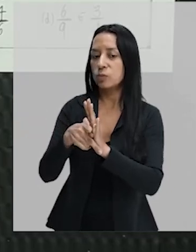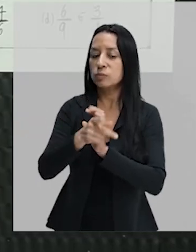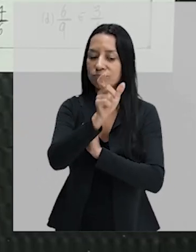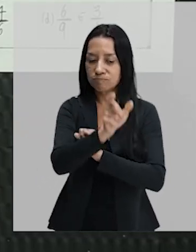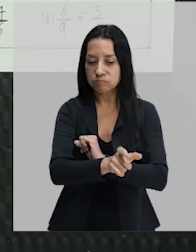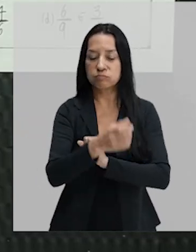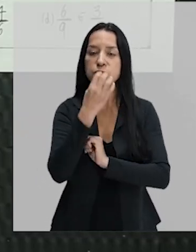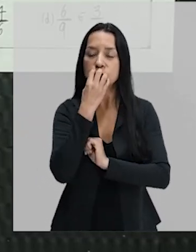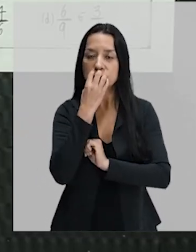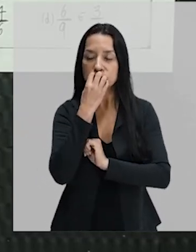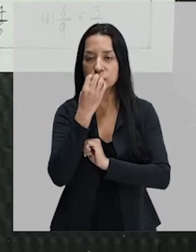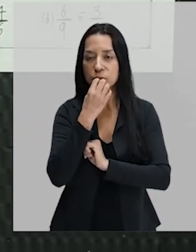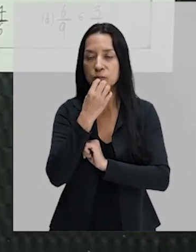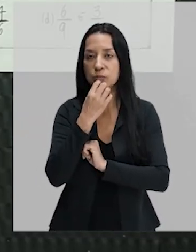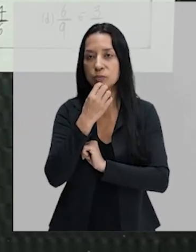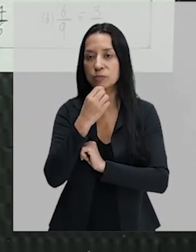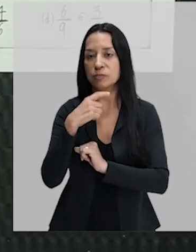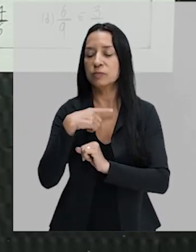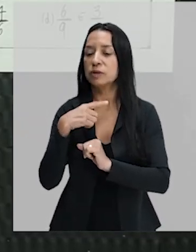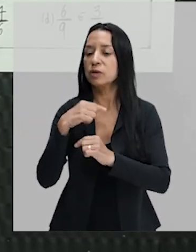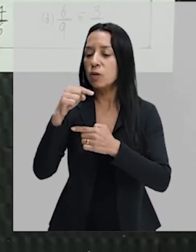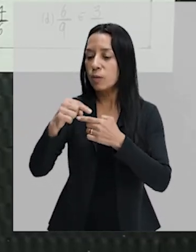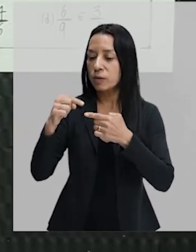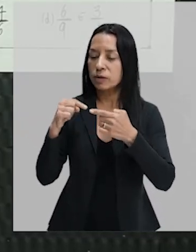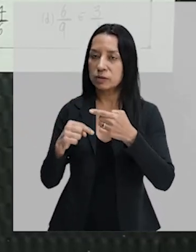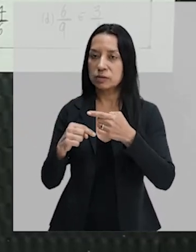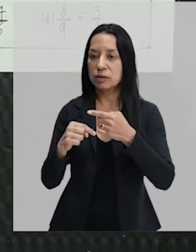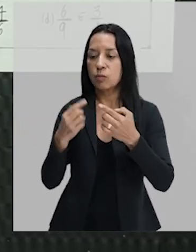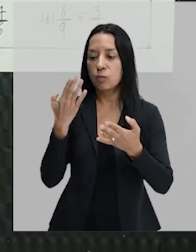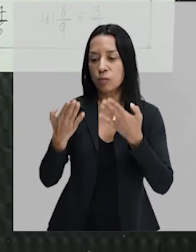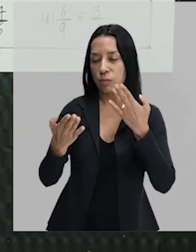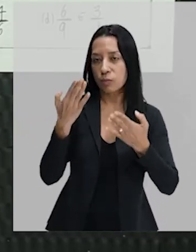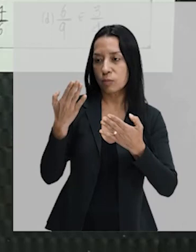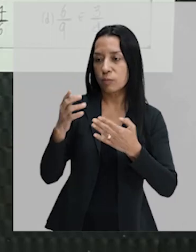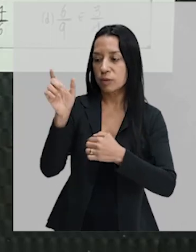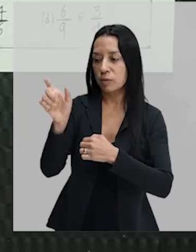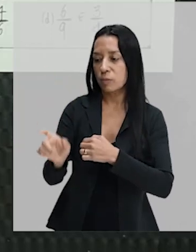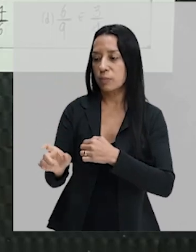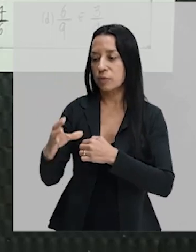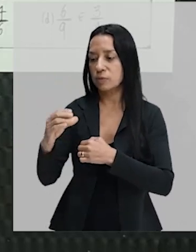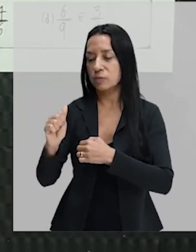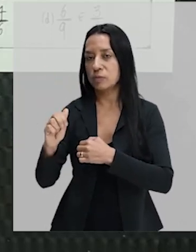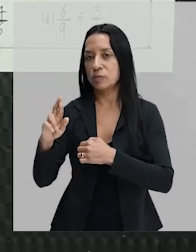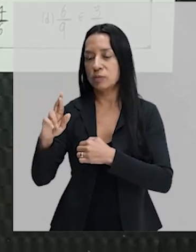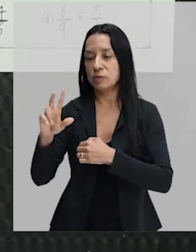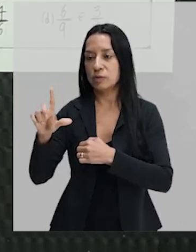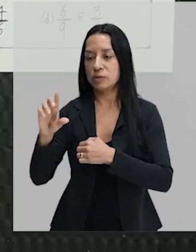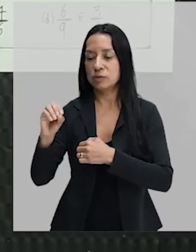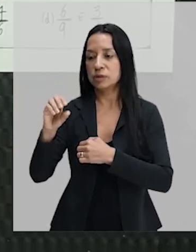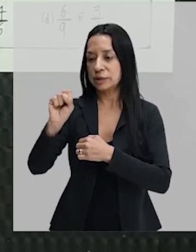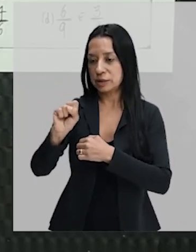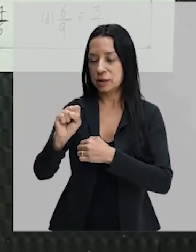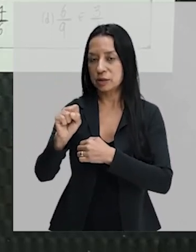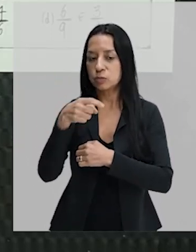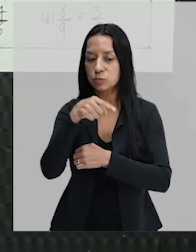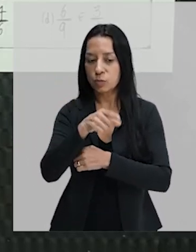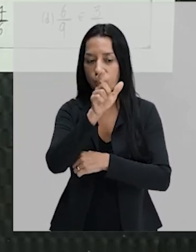uma razão, comparar o peso de Carlos com o peso do seu cão.